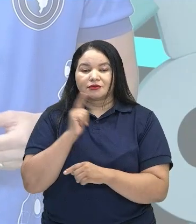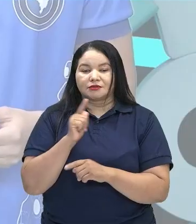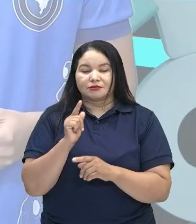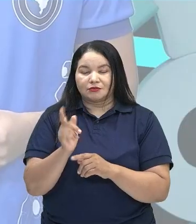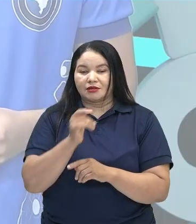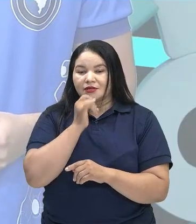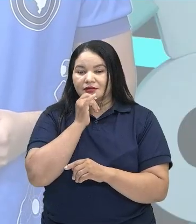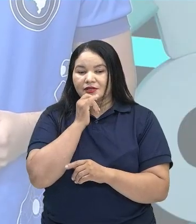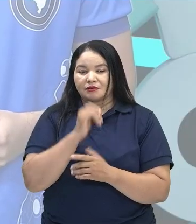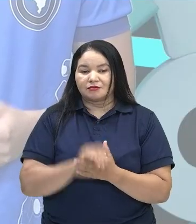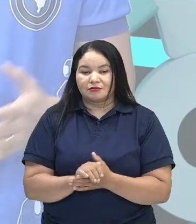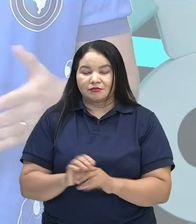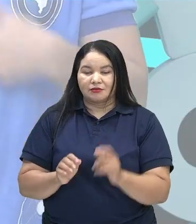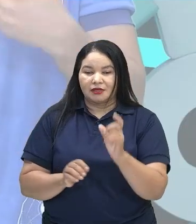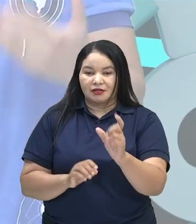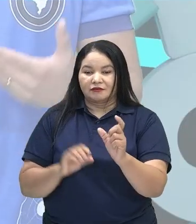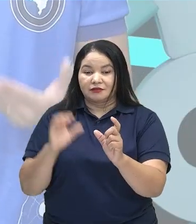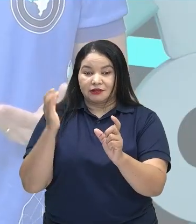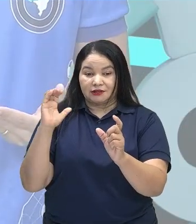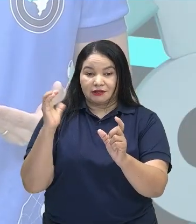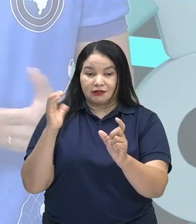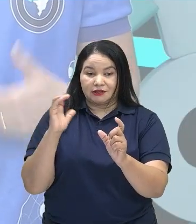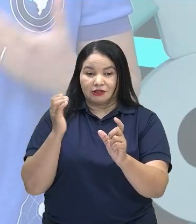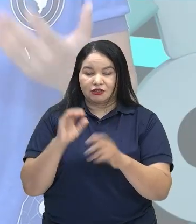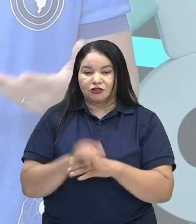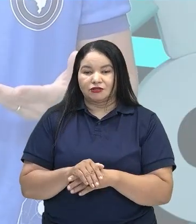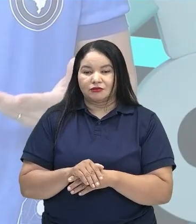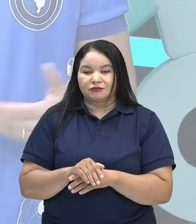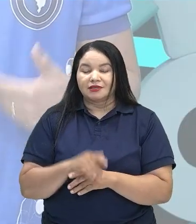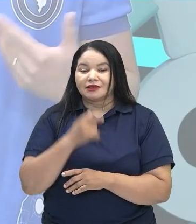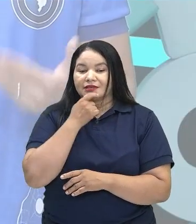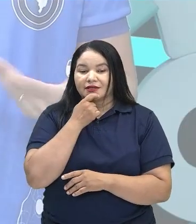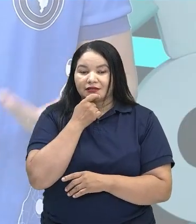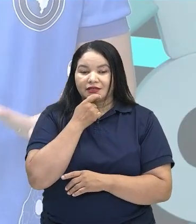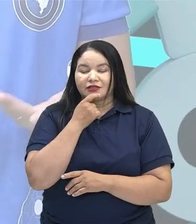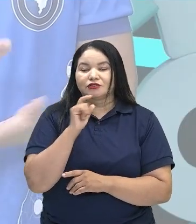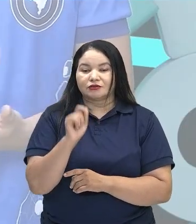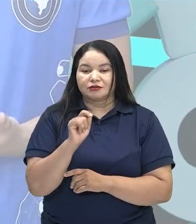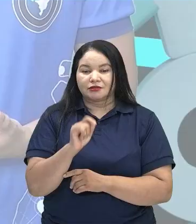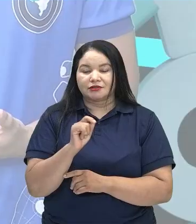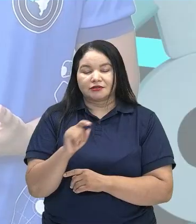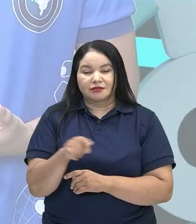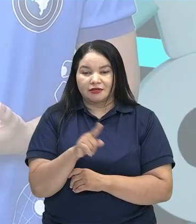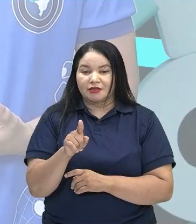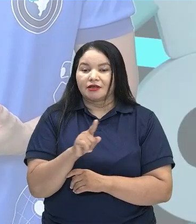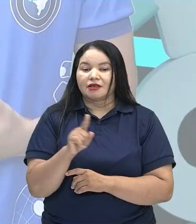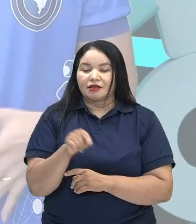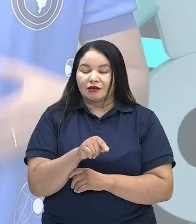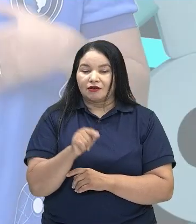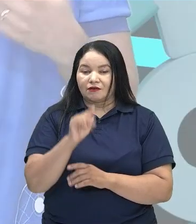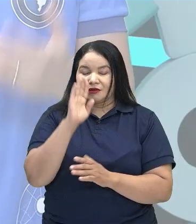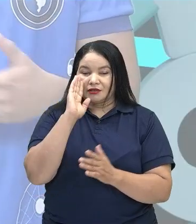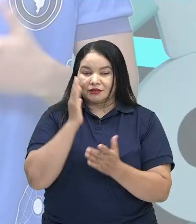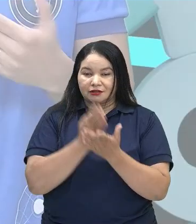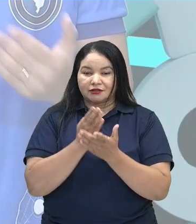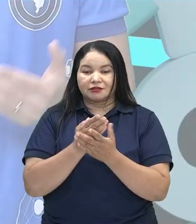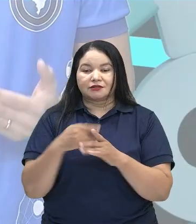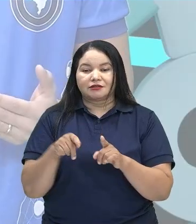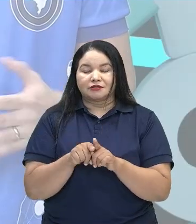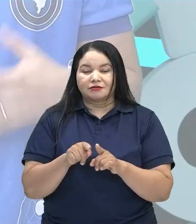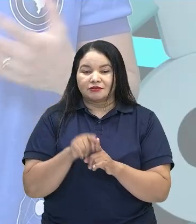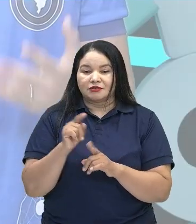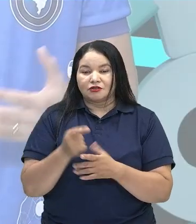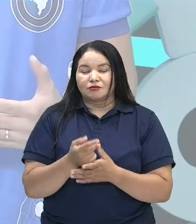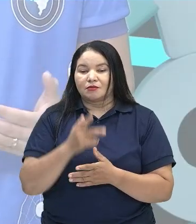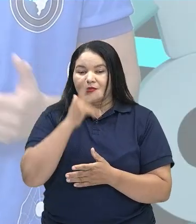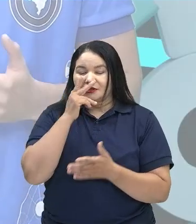cita scientists. Isso passa credibilidade à informação, certo? Então, quando nós lemos que